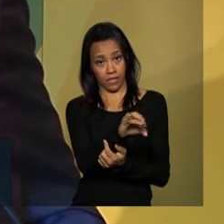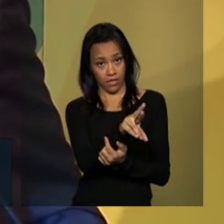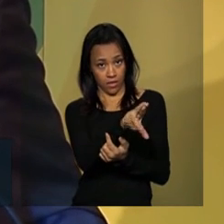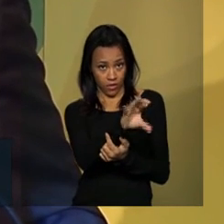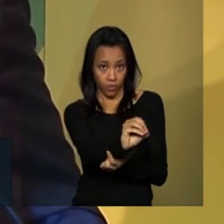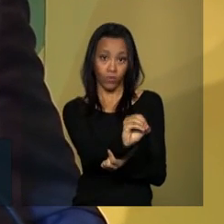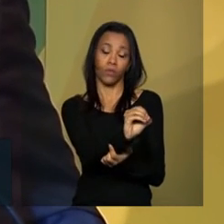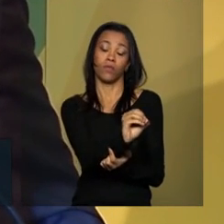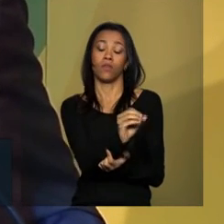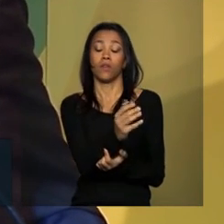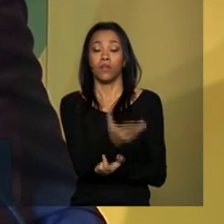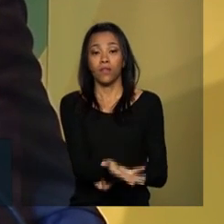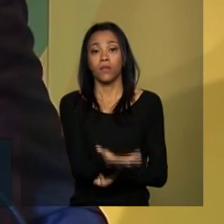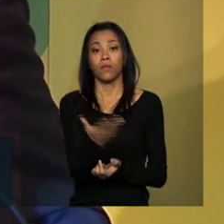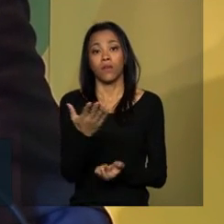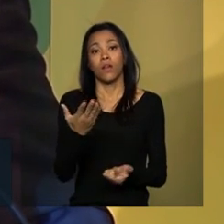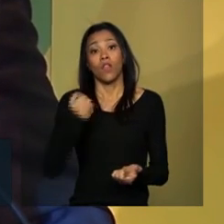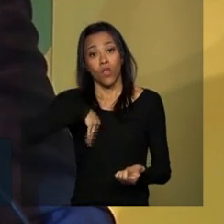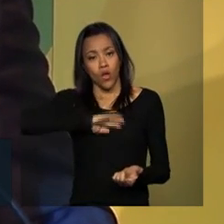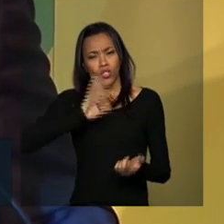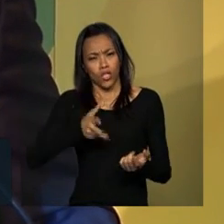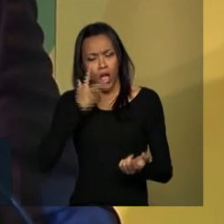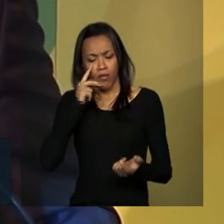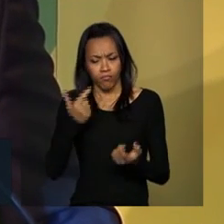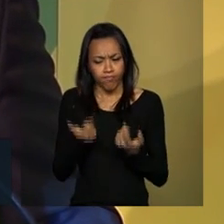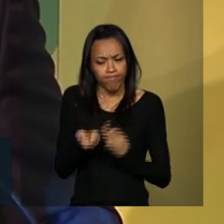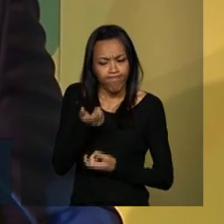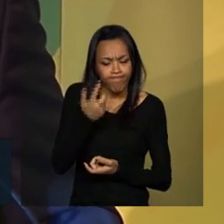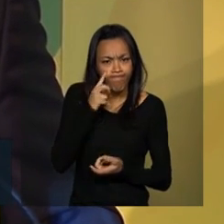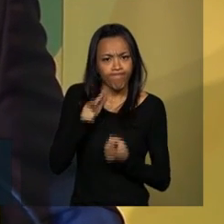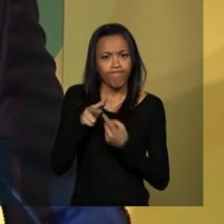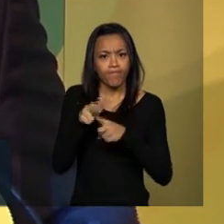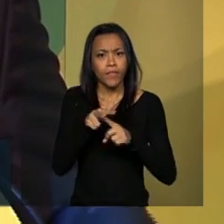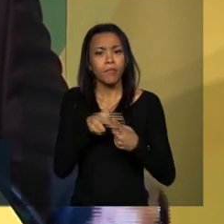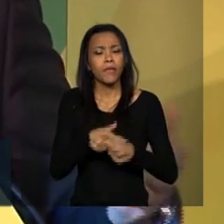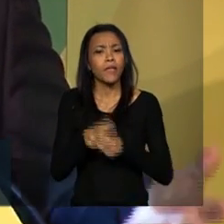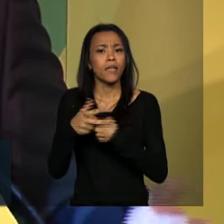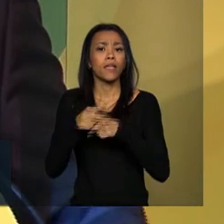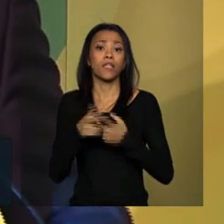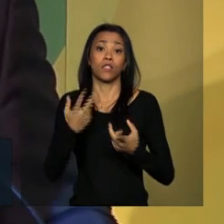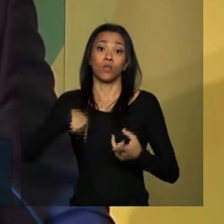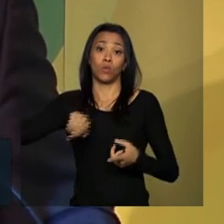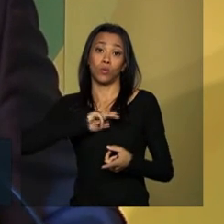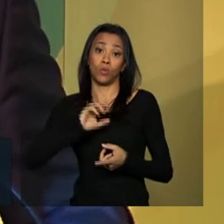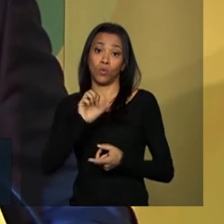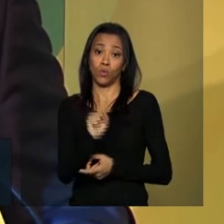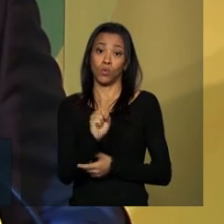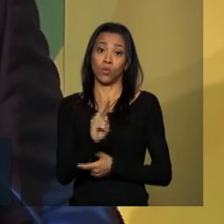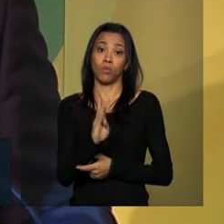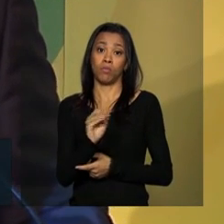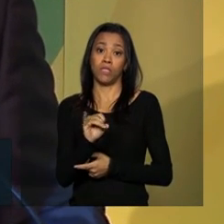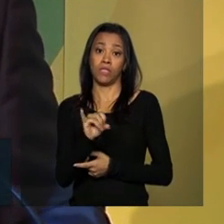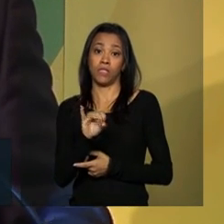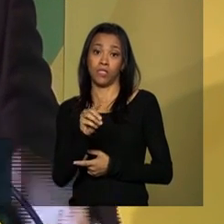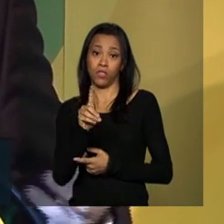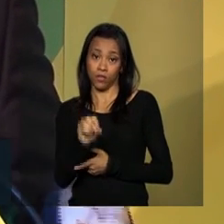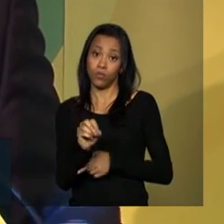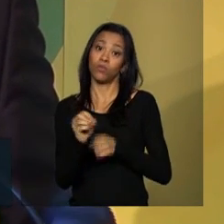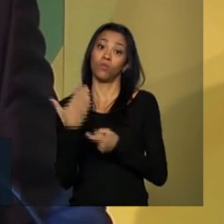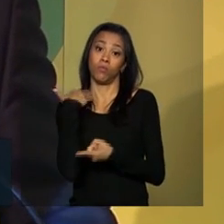em níveis mais baixos. Revisamos os subsídios do nosso Banco de Desenvolvimento, os nossos subsídios agrícolas, que